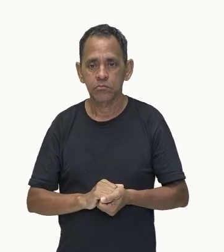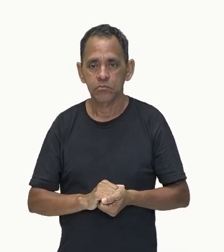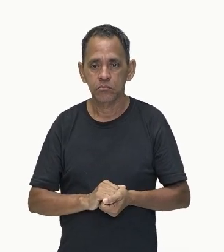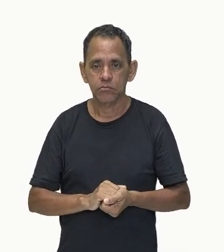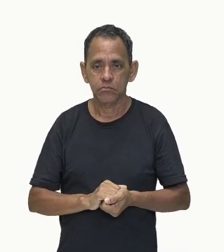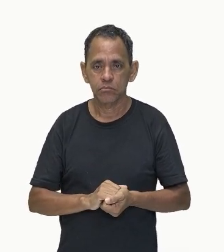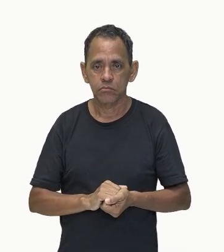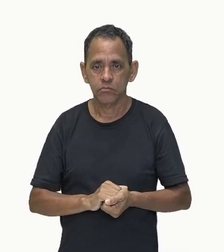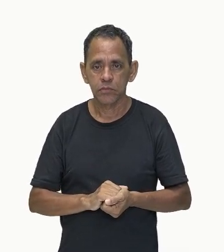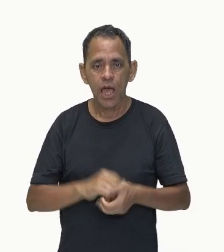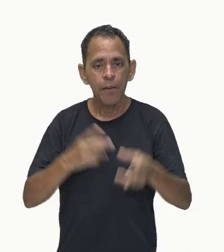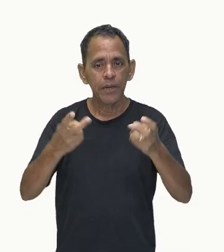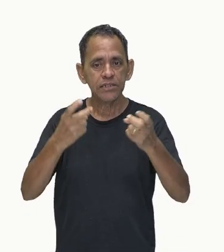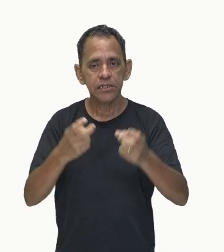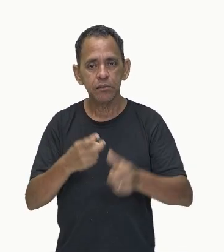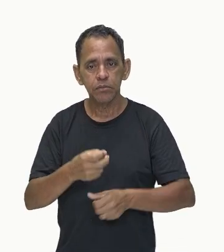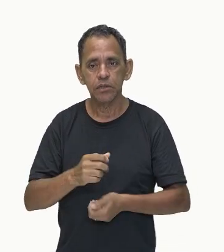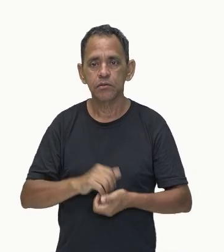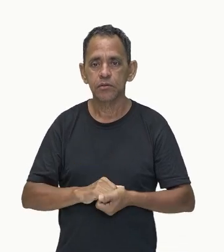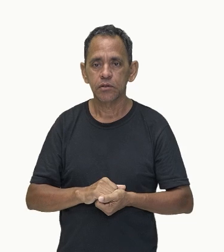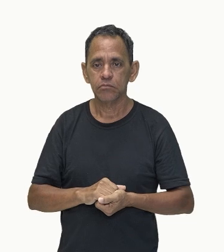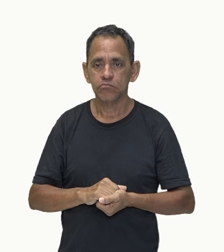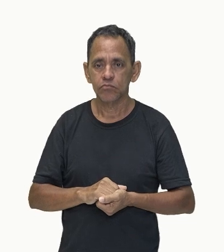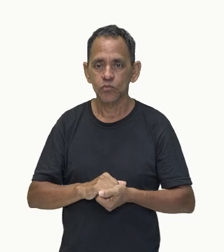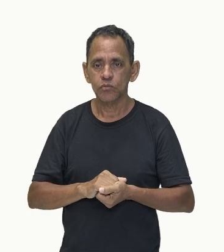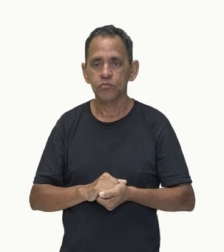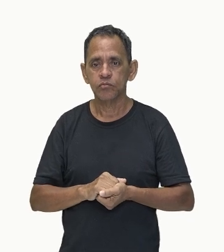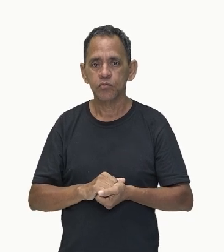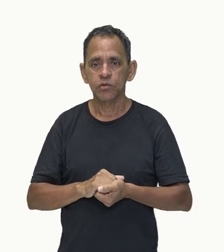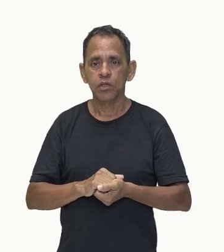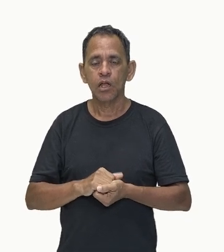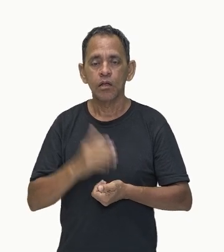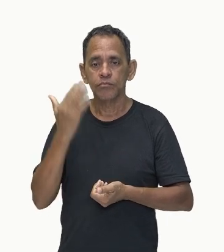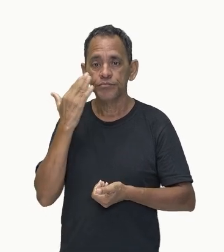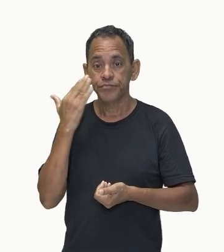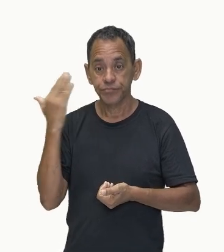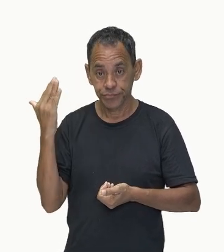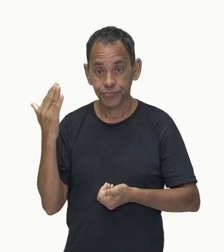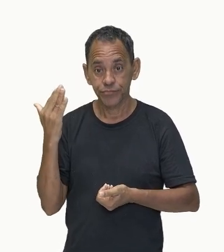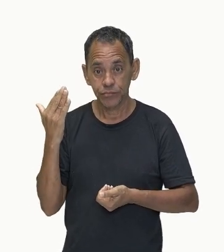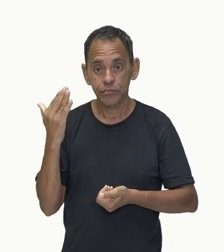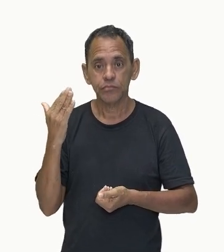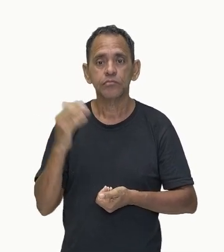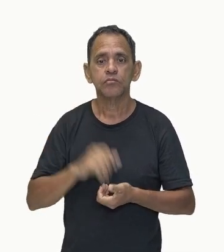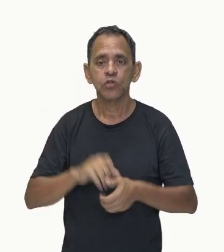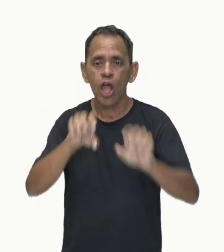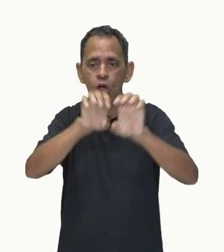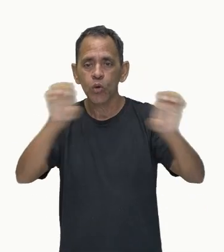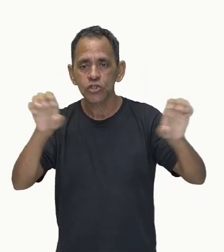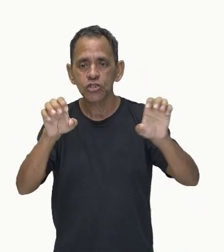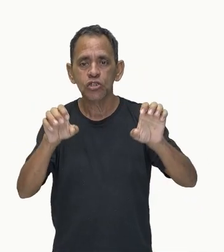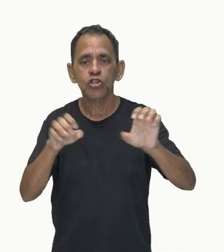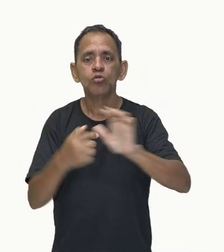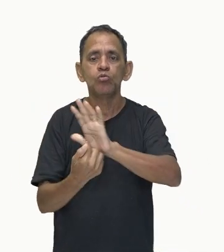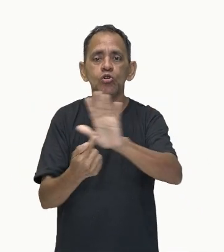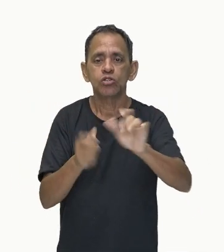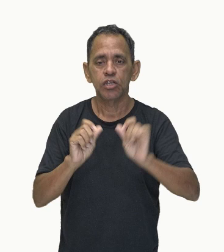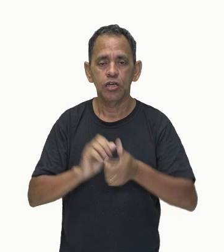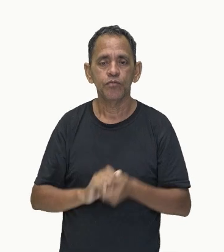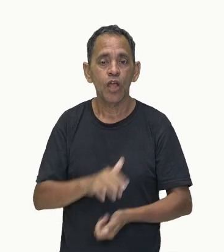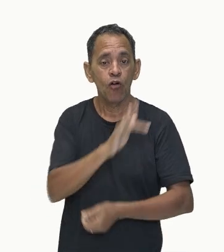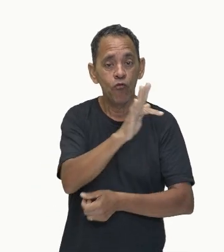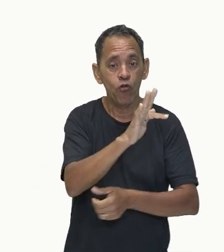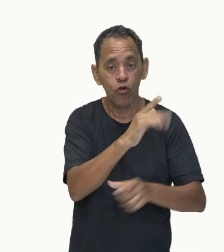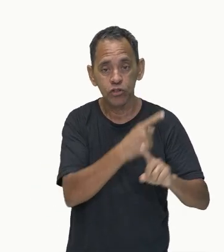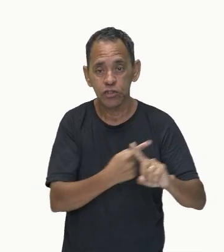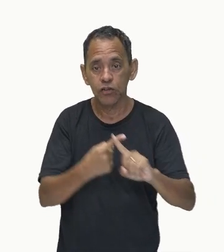nessa primeira parte aqui da equação, olha só, foi o que a gente já estudou. O trabalho é força vezes distância. Mas como